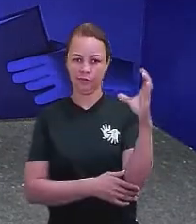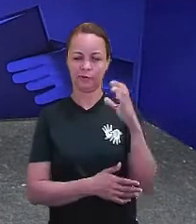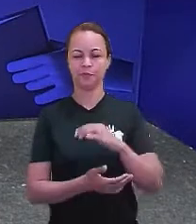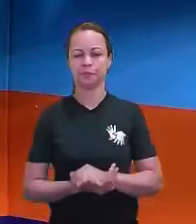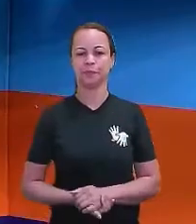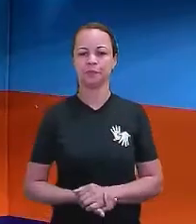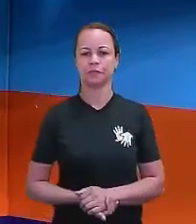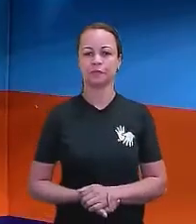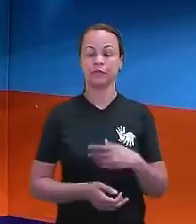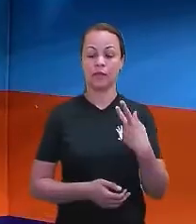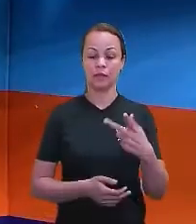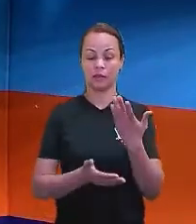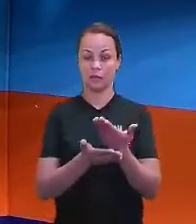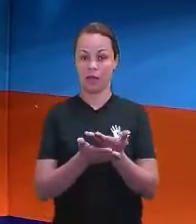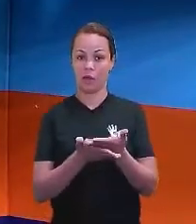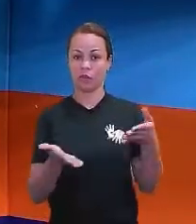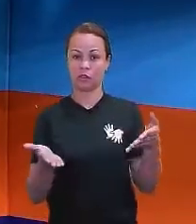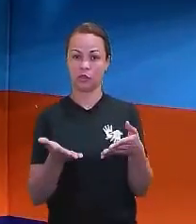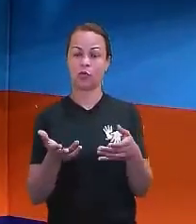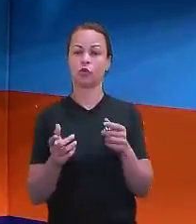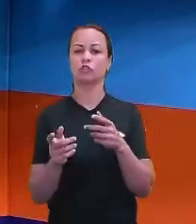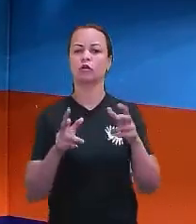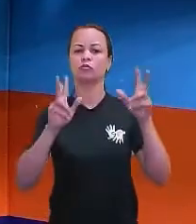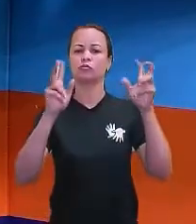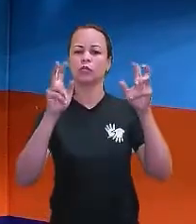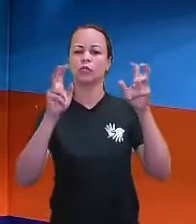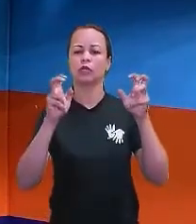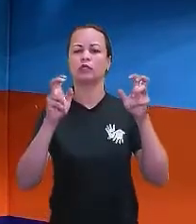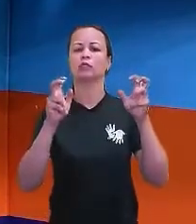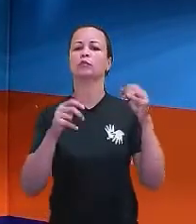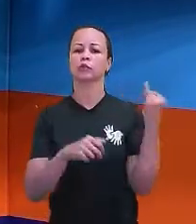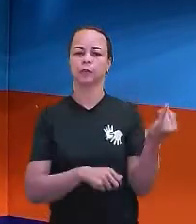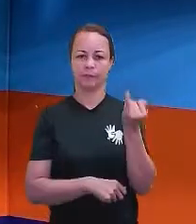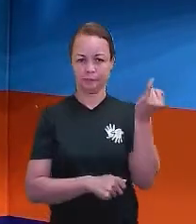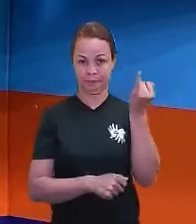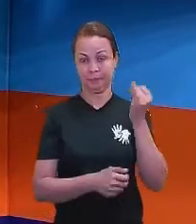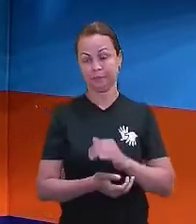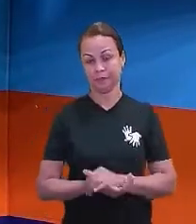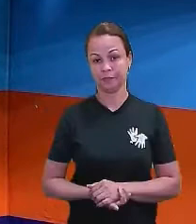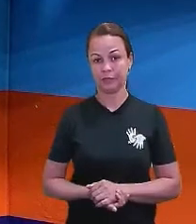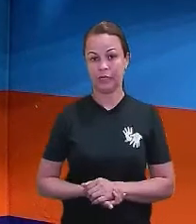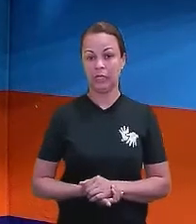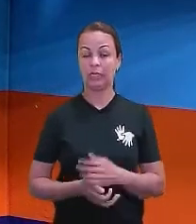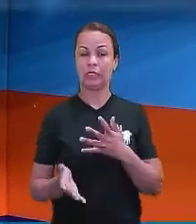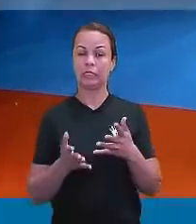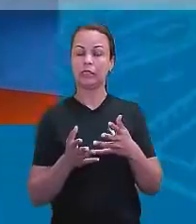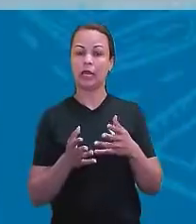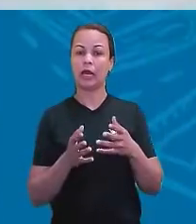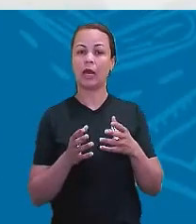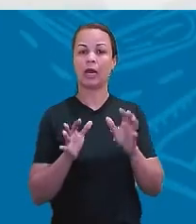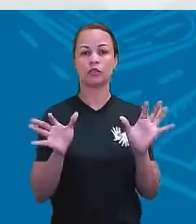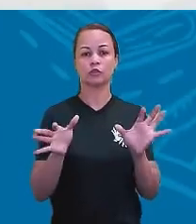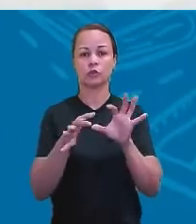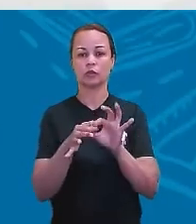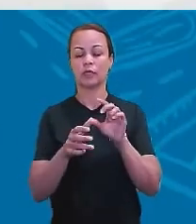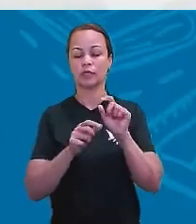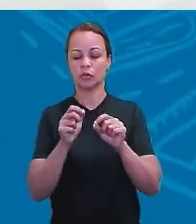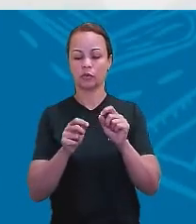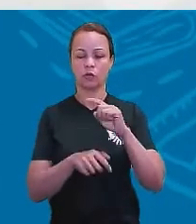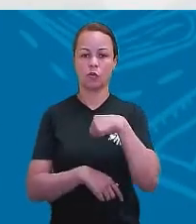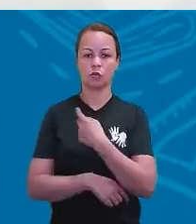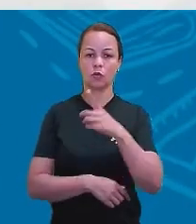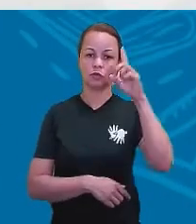Natureza. Nessa aula de hoje a gente vai tratar sobre uma temática muito relevante e que está diretamente associada com o nosso dia a dia, com a